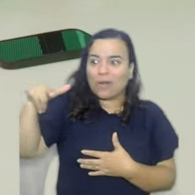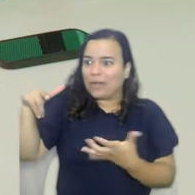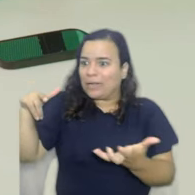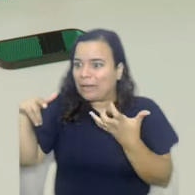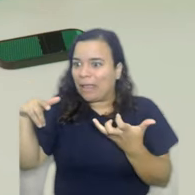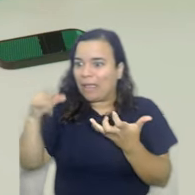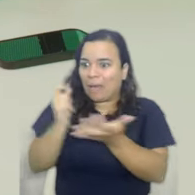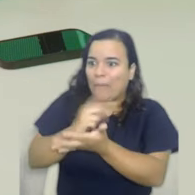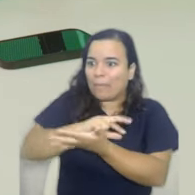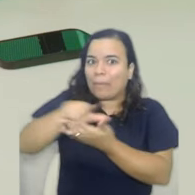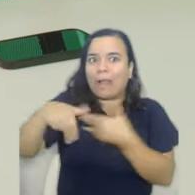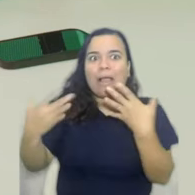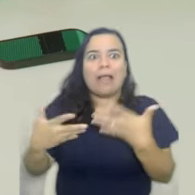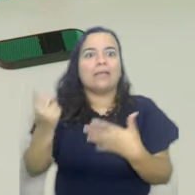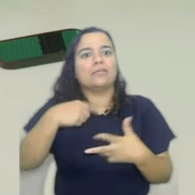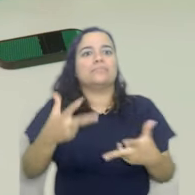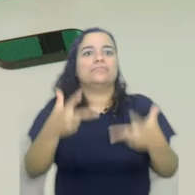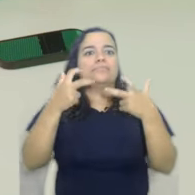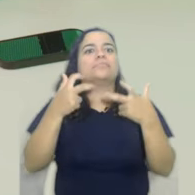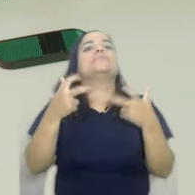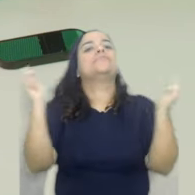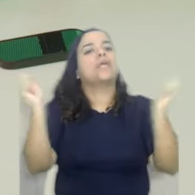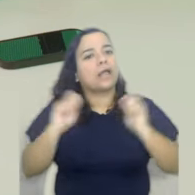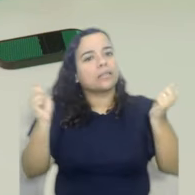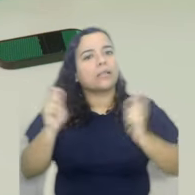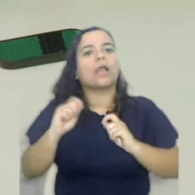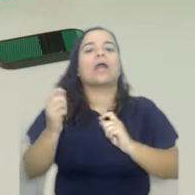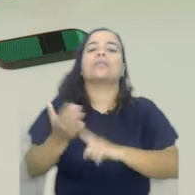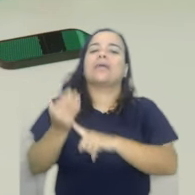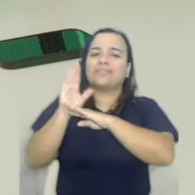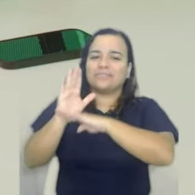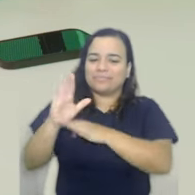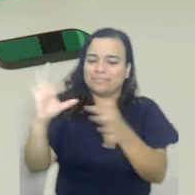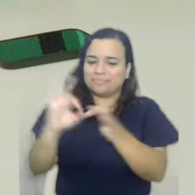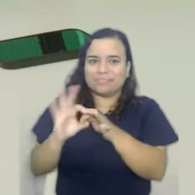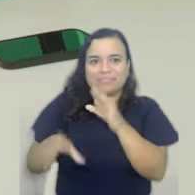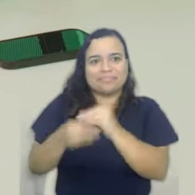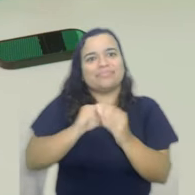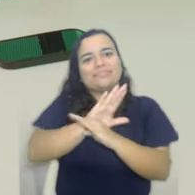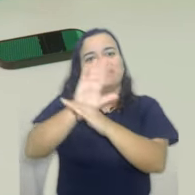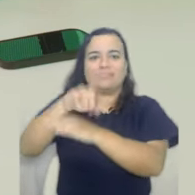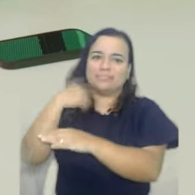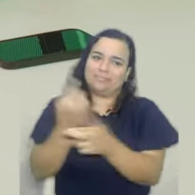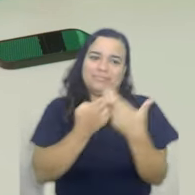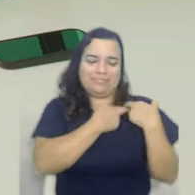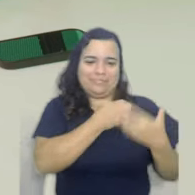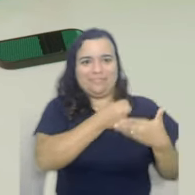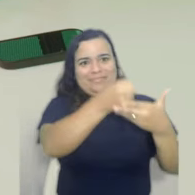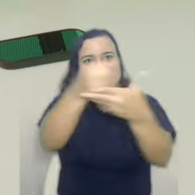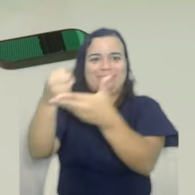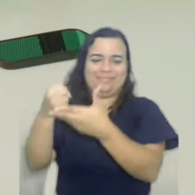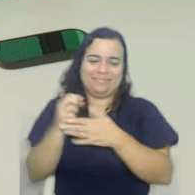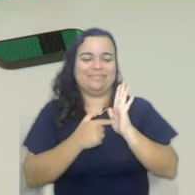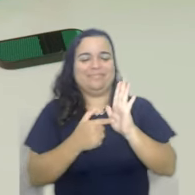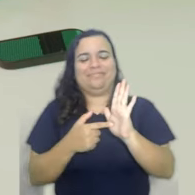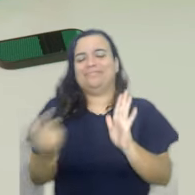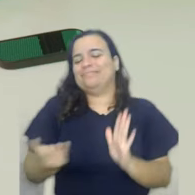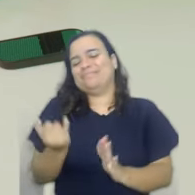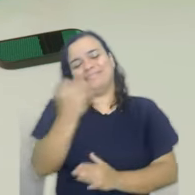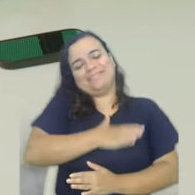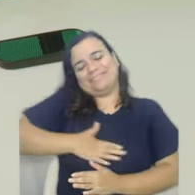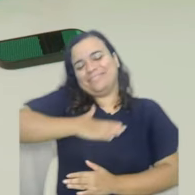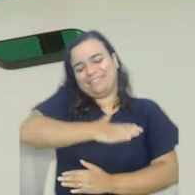porque a gente vê o quanto tá incluindo quanto a tecnologia tá chegando e a gente fazendo a nossa missão de levar então é algo muito eh